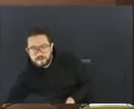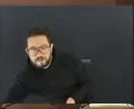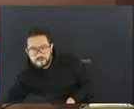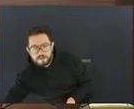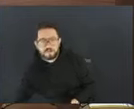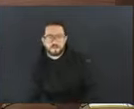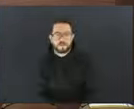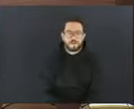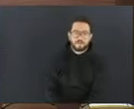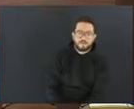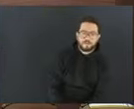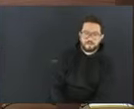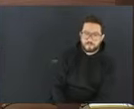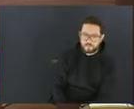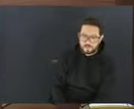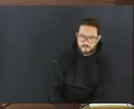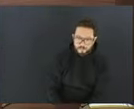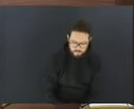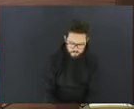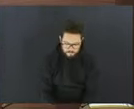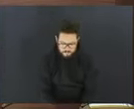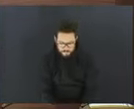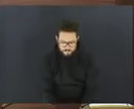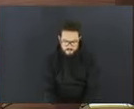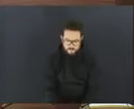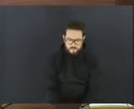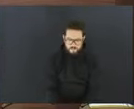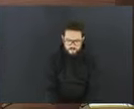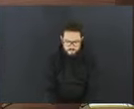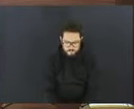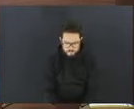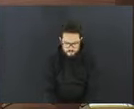Piccolo, na sequência, vereador Dalton Borba.